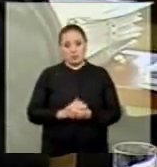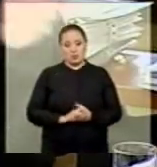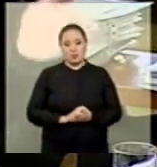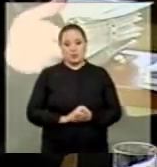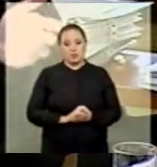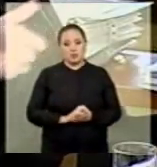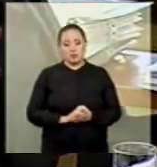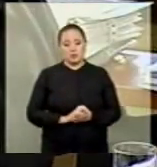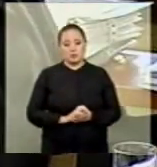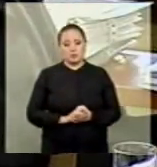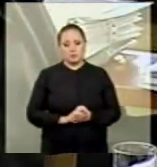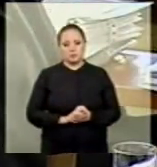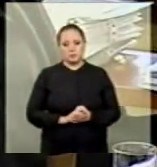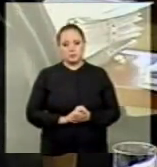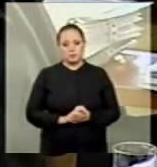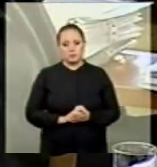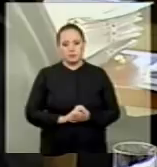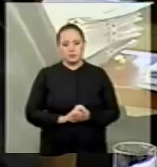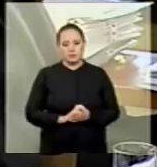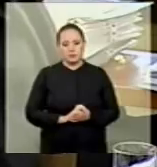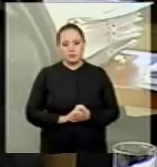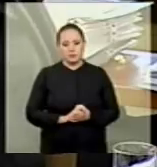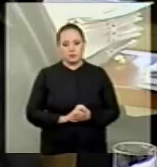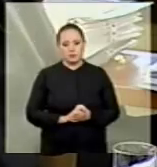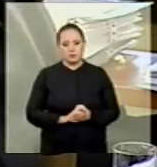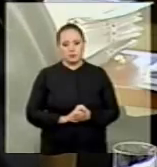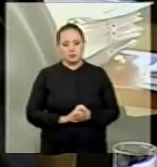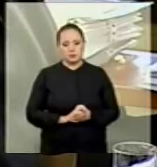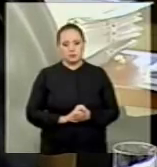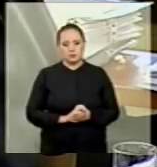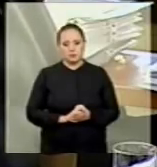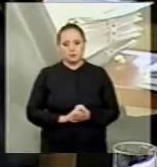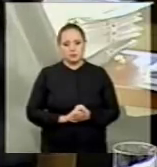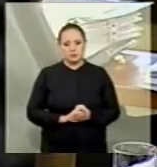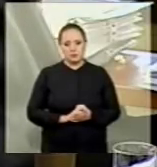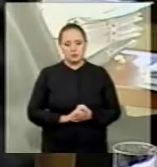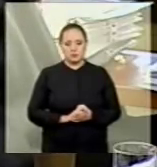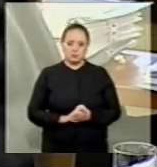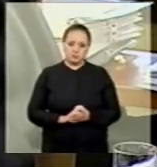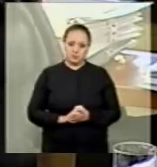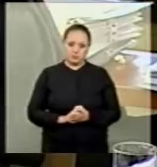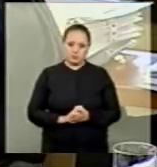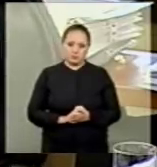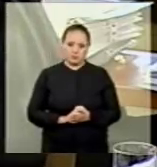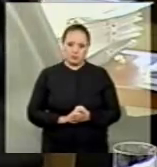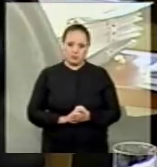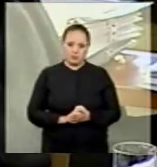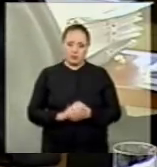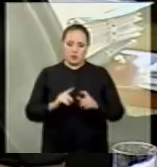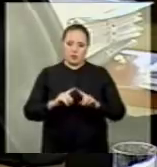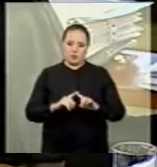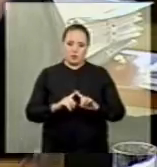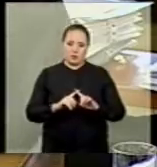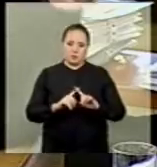fato de ouvir o voto, e evidentemente depois vou pegar a fita e analisar o voto, na medida que ficarei com vista, só,